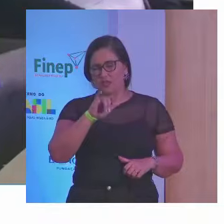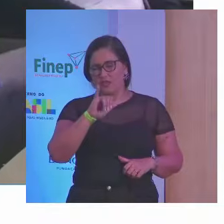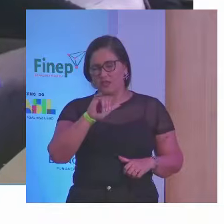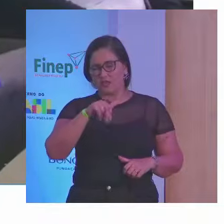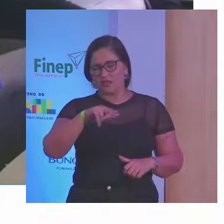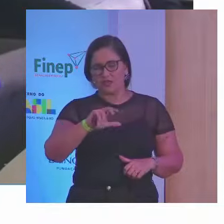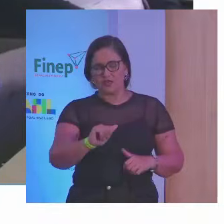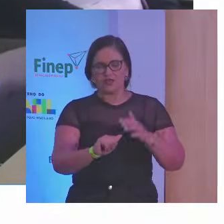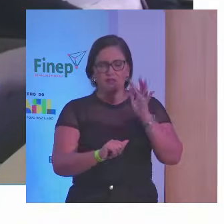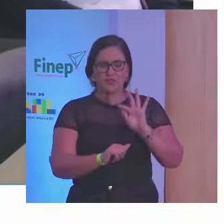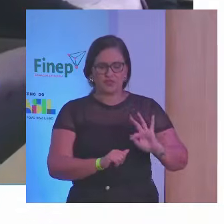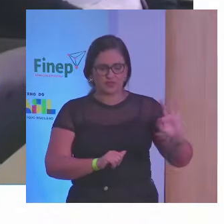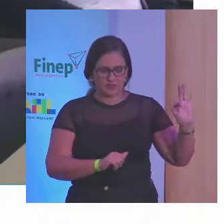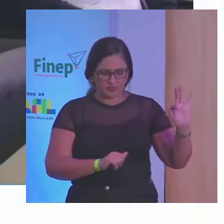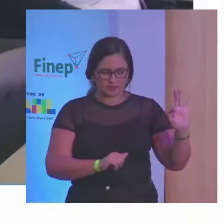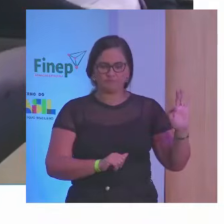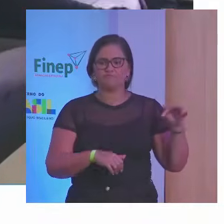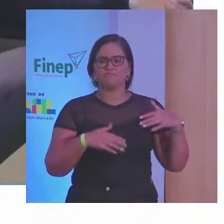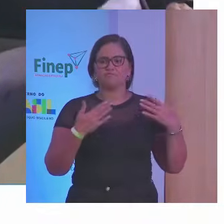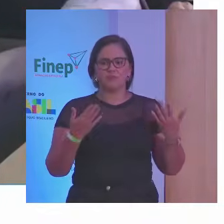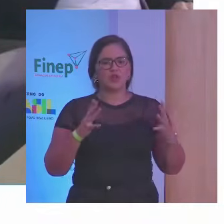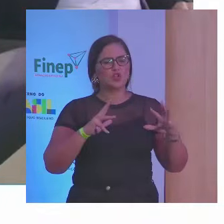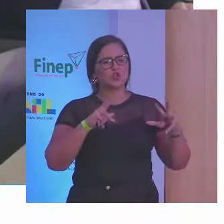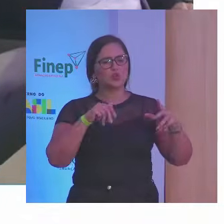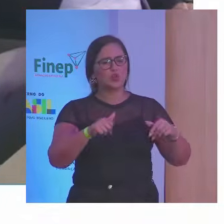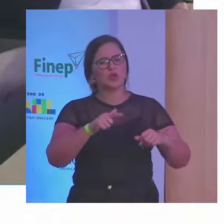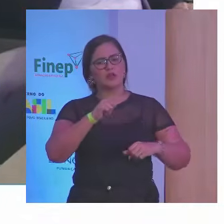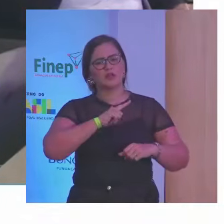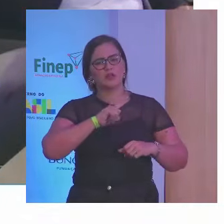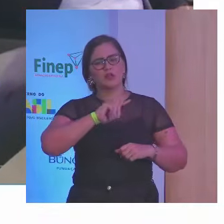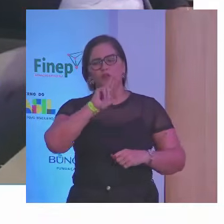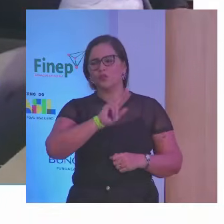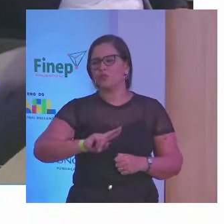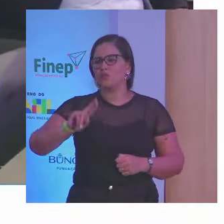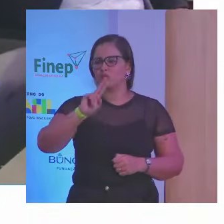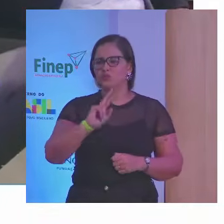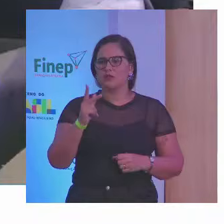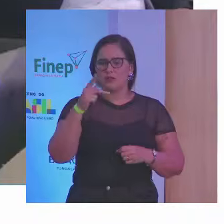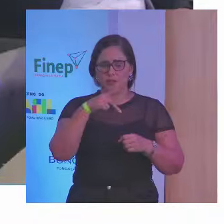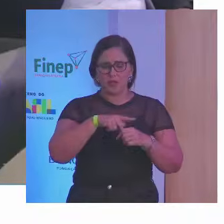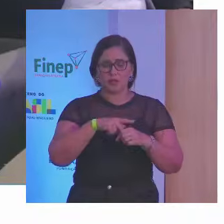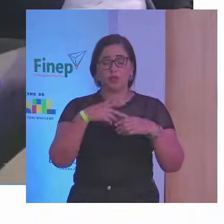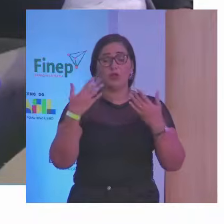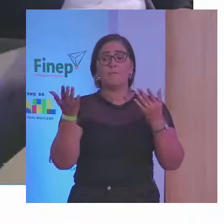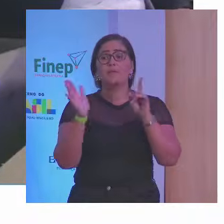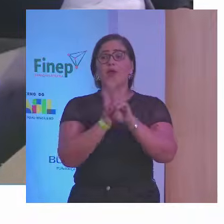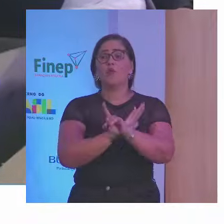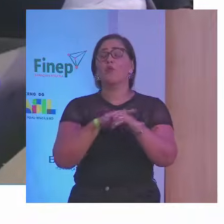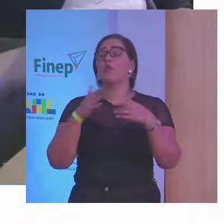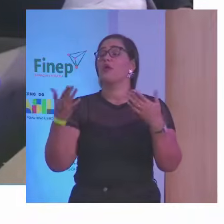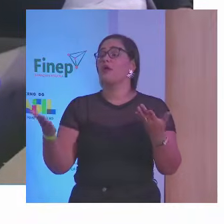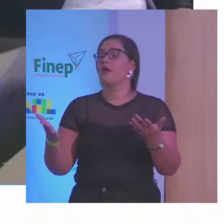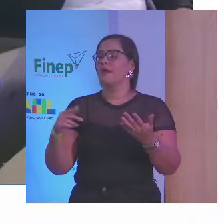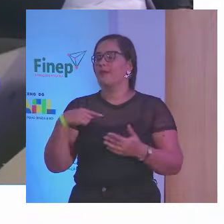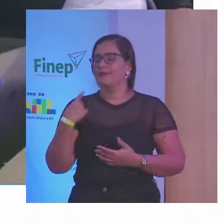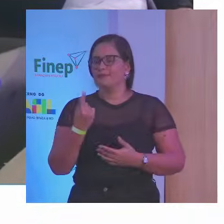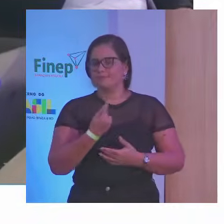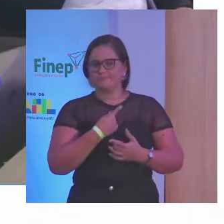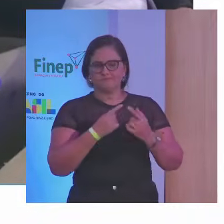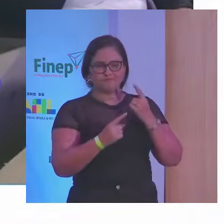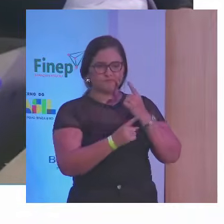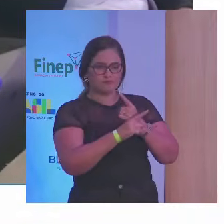o Suriname, a Venezuela, todos eles estão explorando o petróleo. A pergunta é, nós devemos ser contra